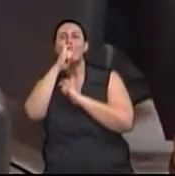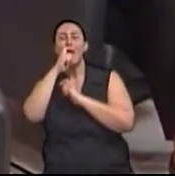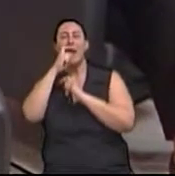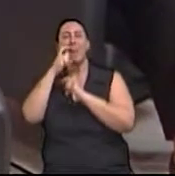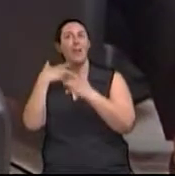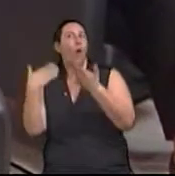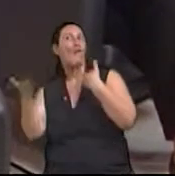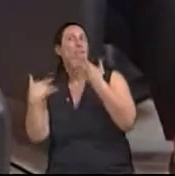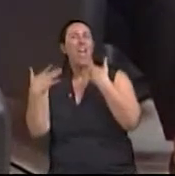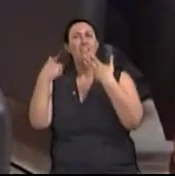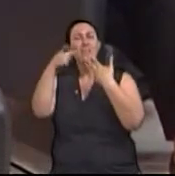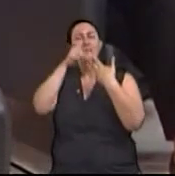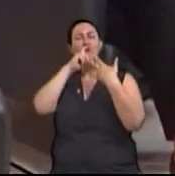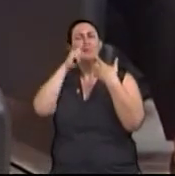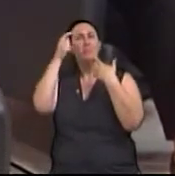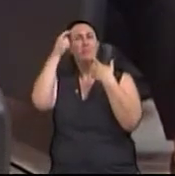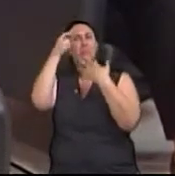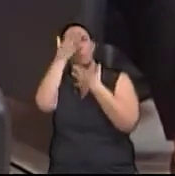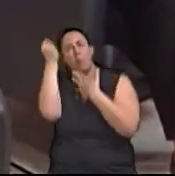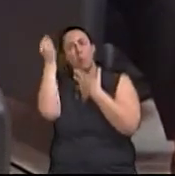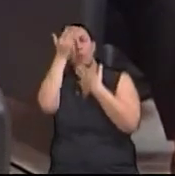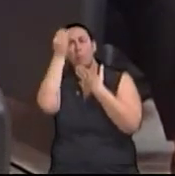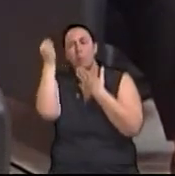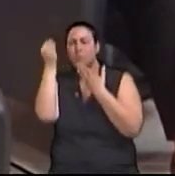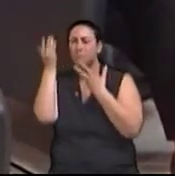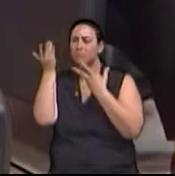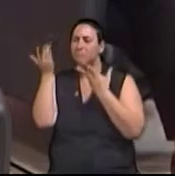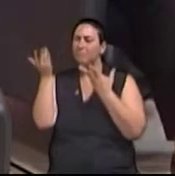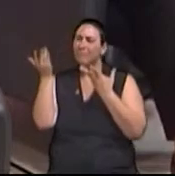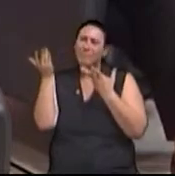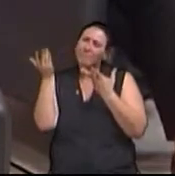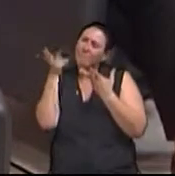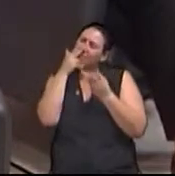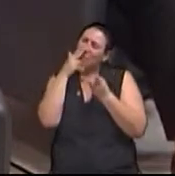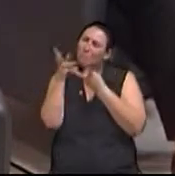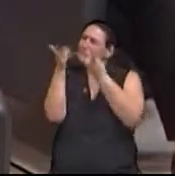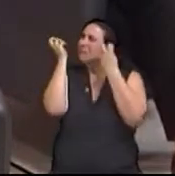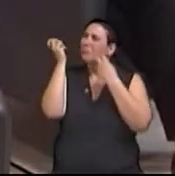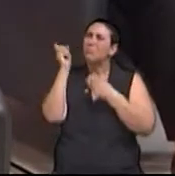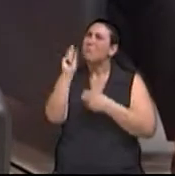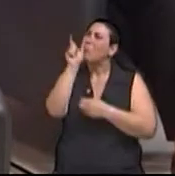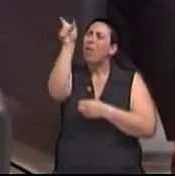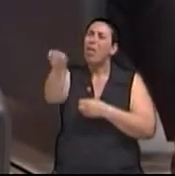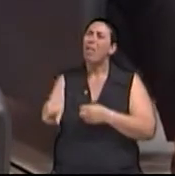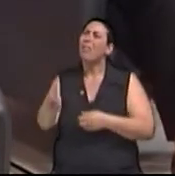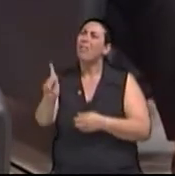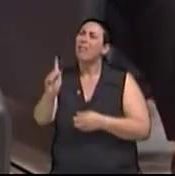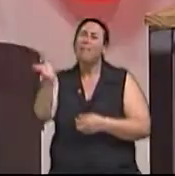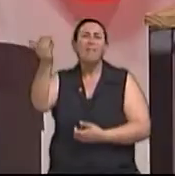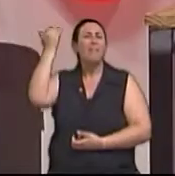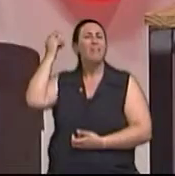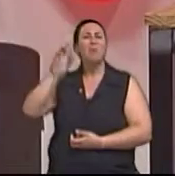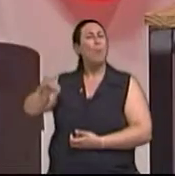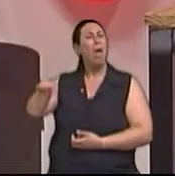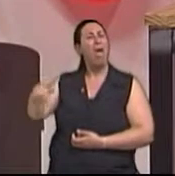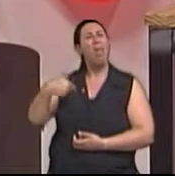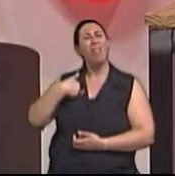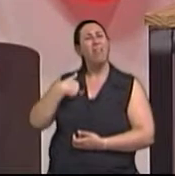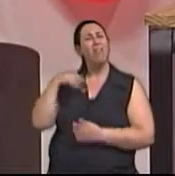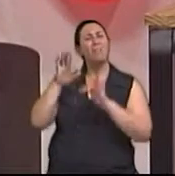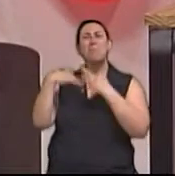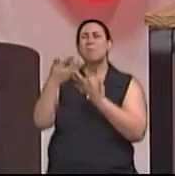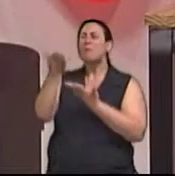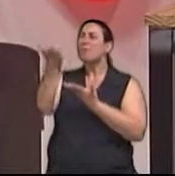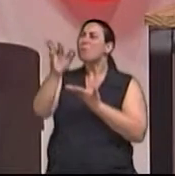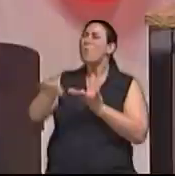tá diferente até às vezes as pessoas dizem não parece a mesma pessoa Será que não é a mesma pessoa mesmo